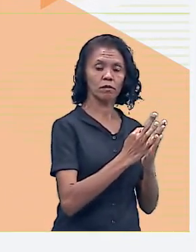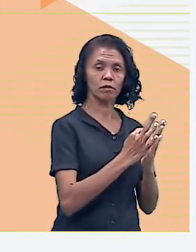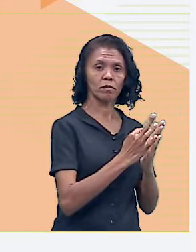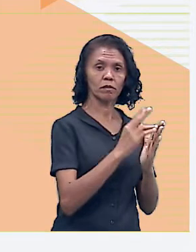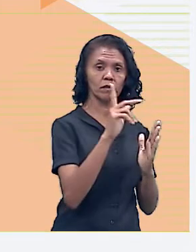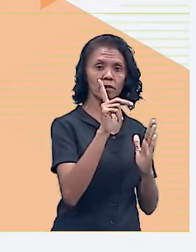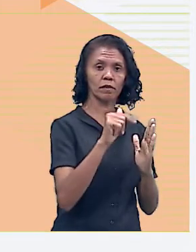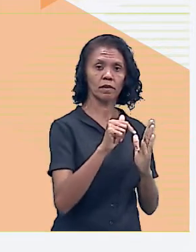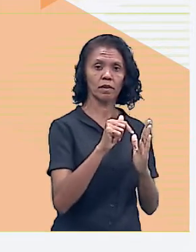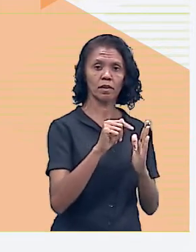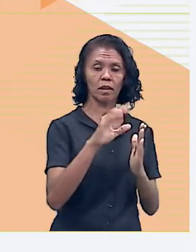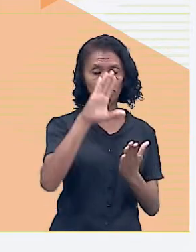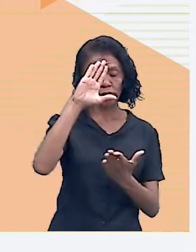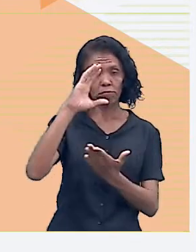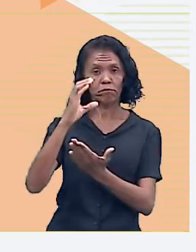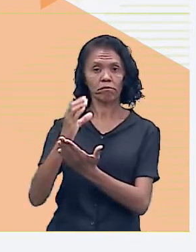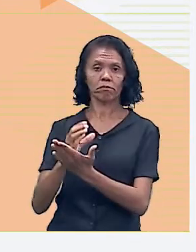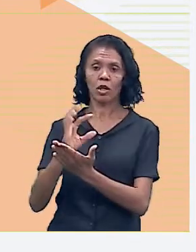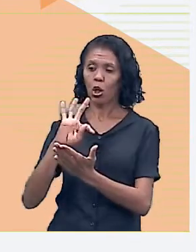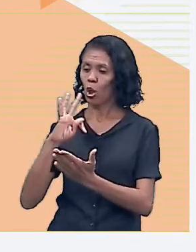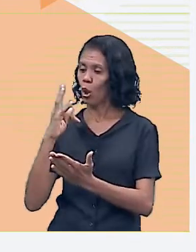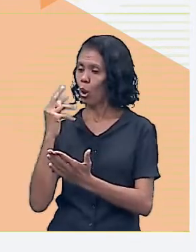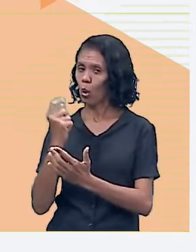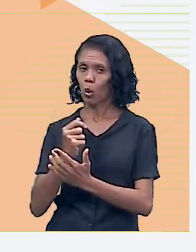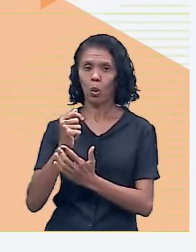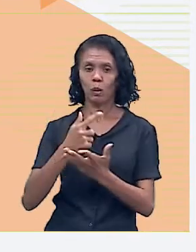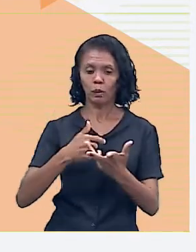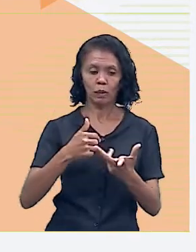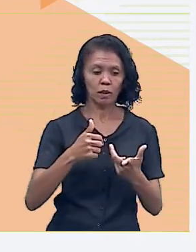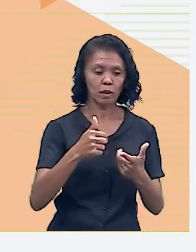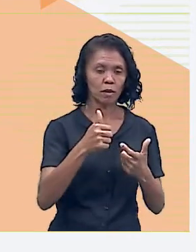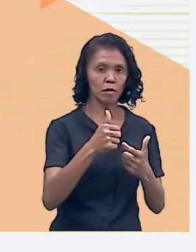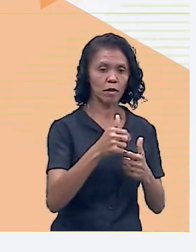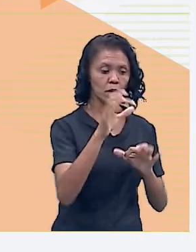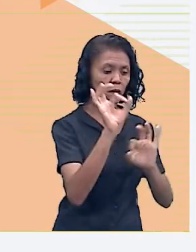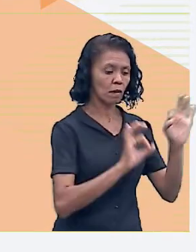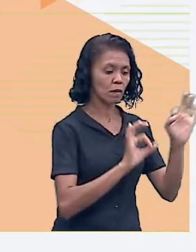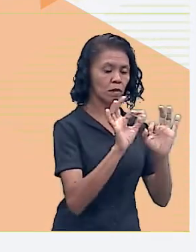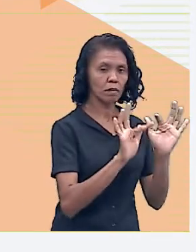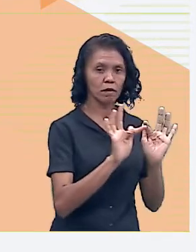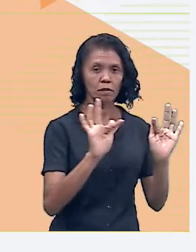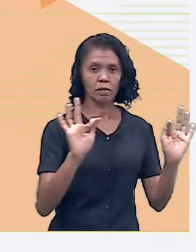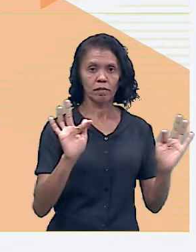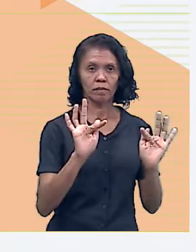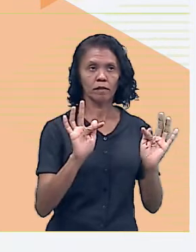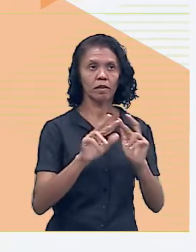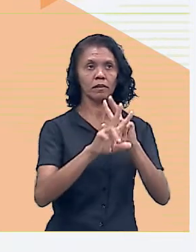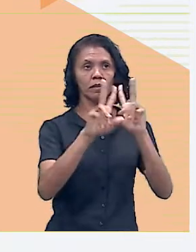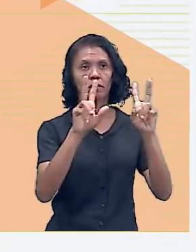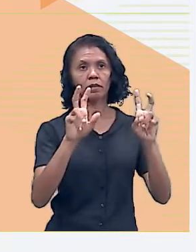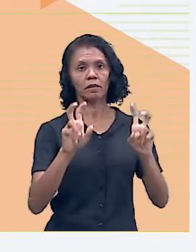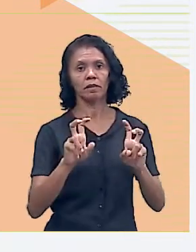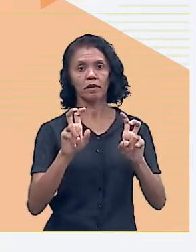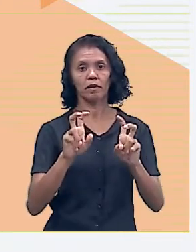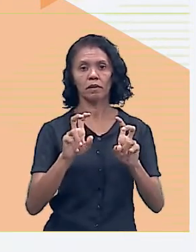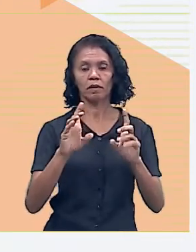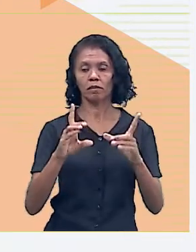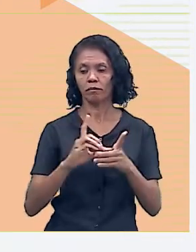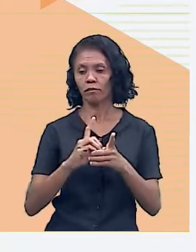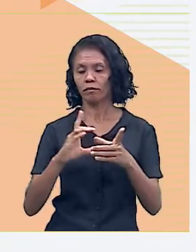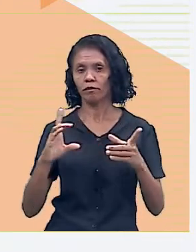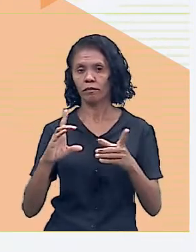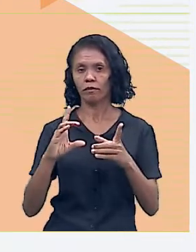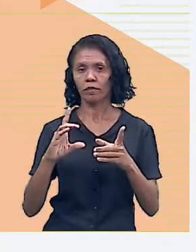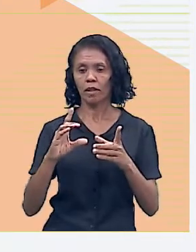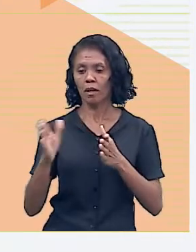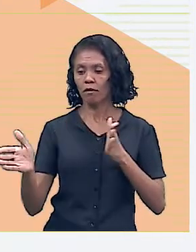todos os elementos que compõem a frase a temática todos os elementos a professor mas o tema foi democratização